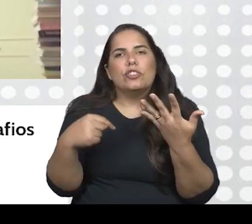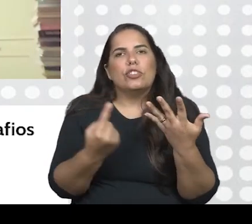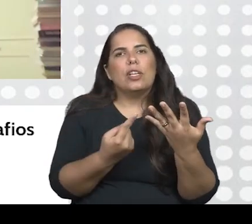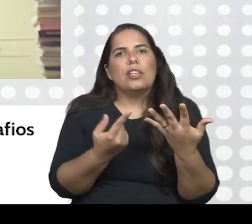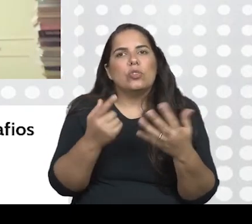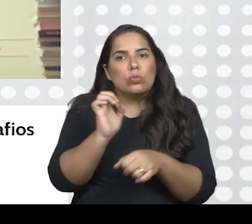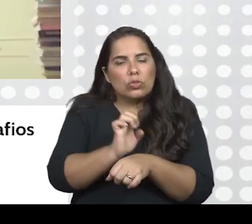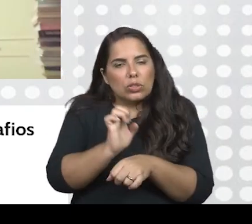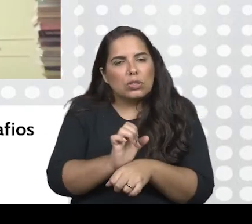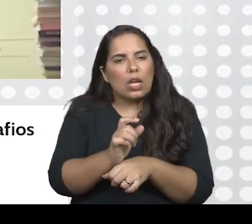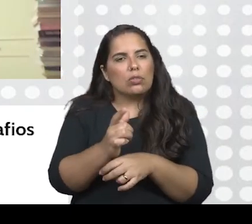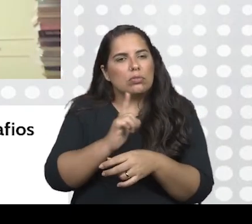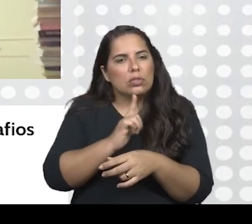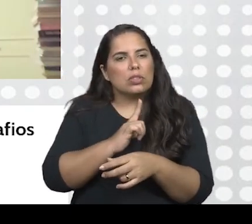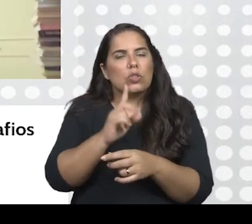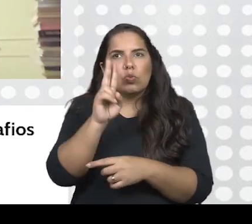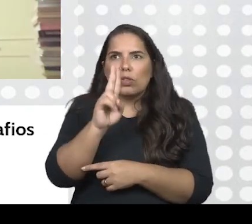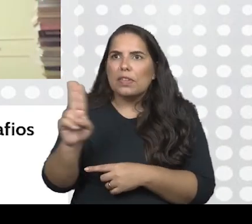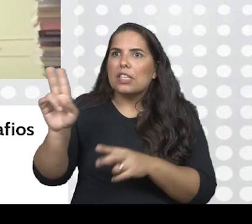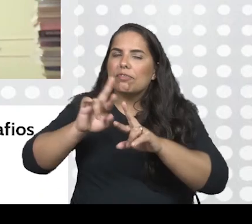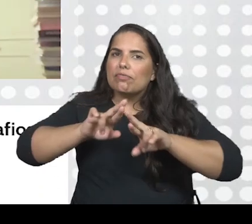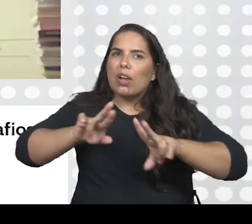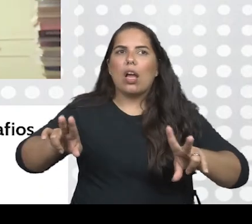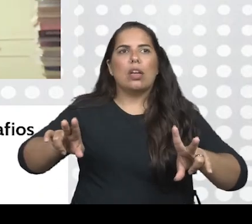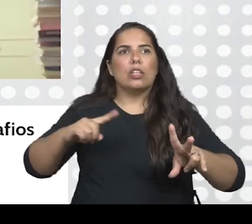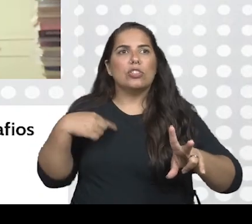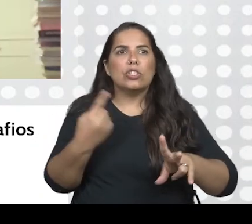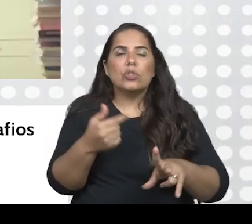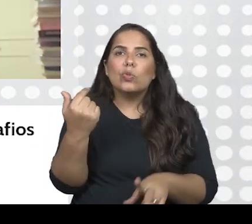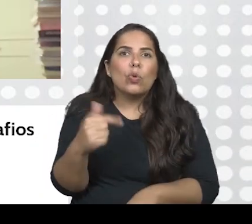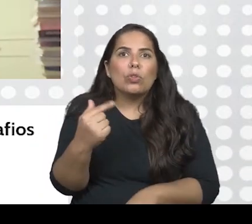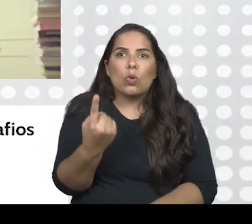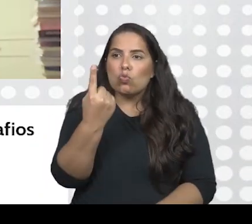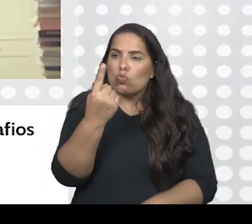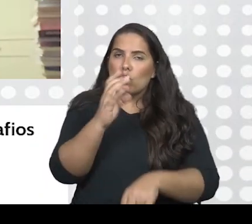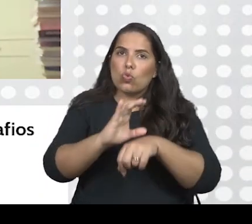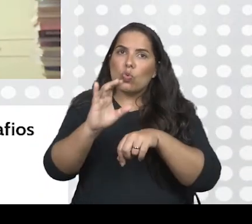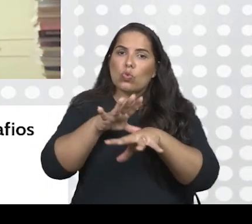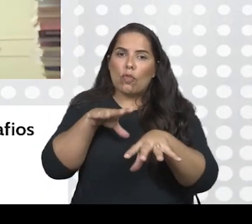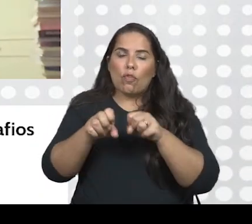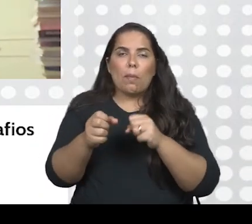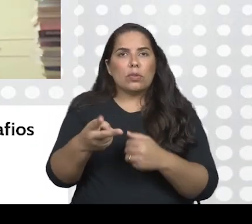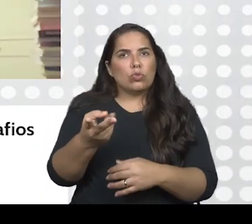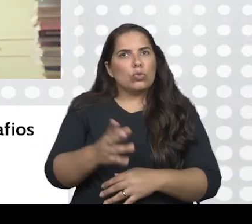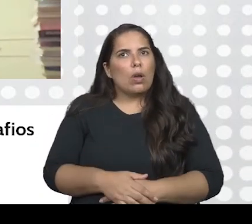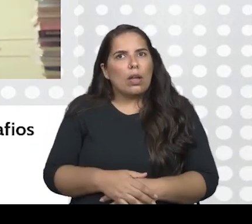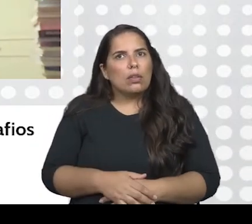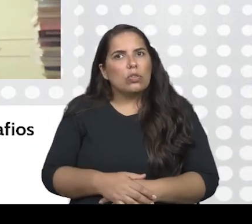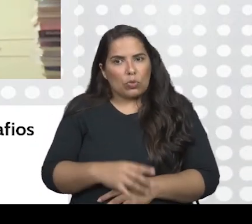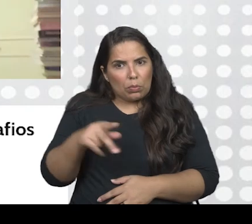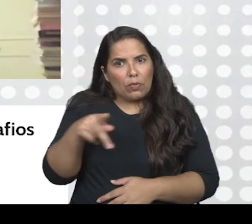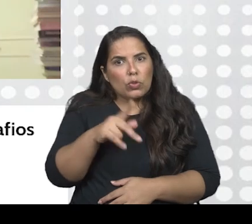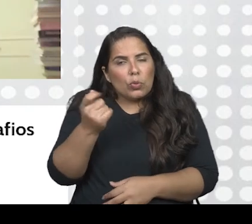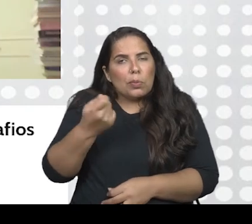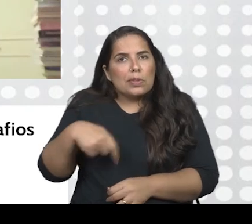num estado com tantas universidades, a gente não tenha um curso de formação continuada, que os professores